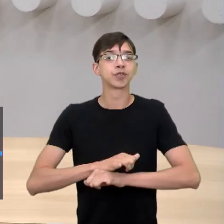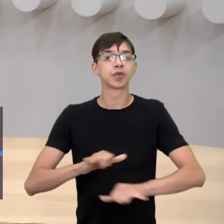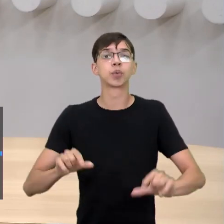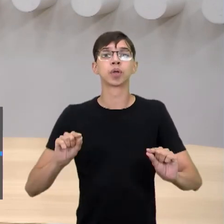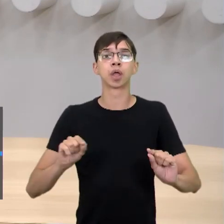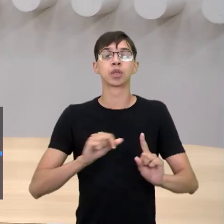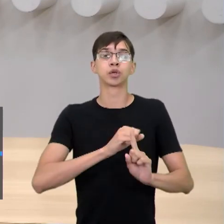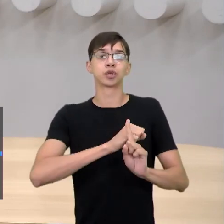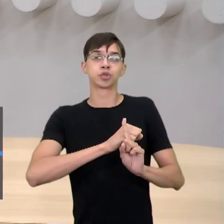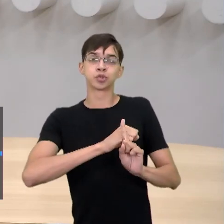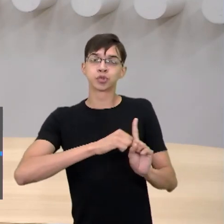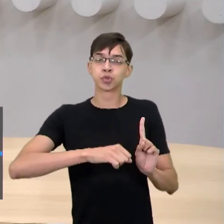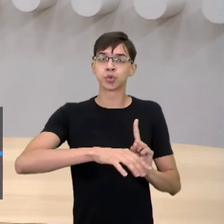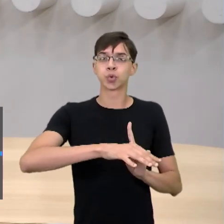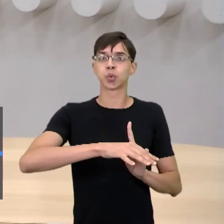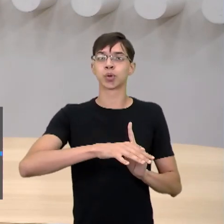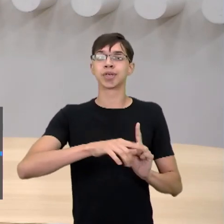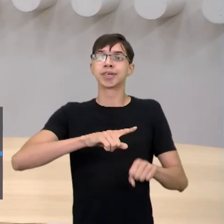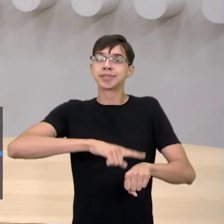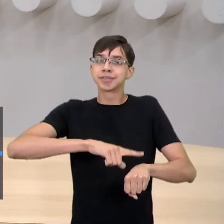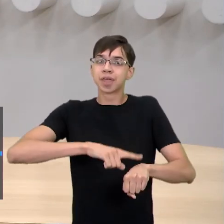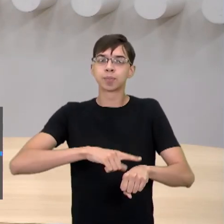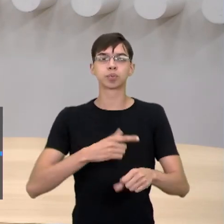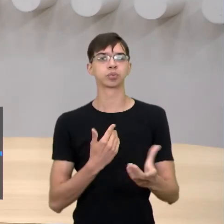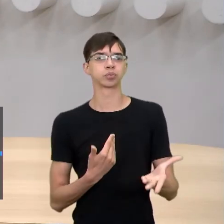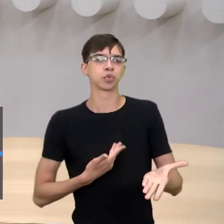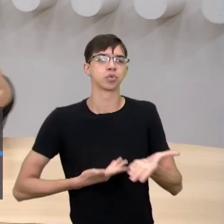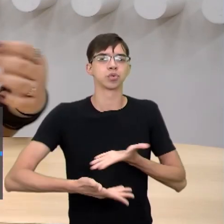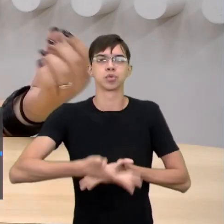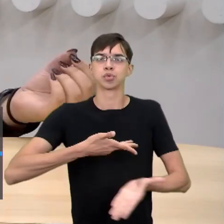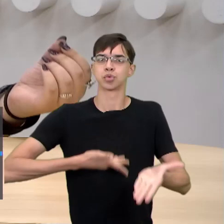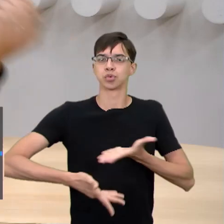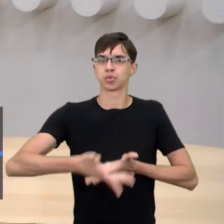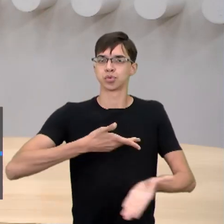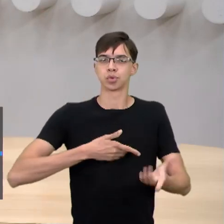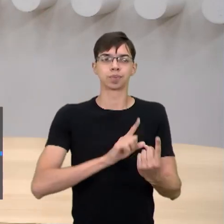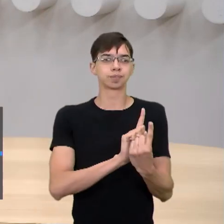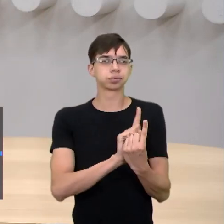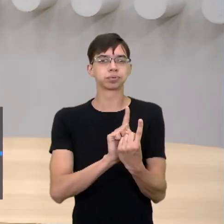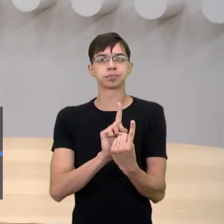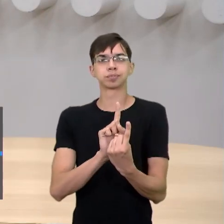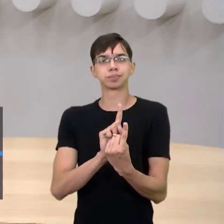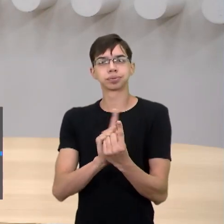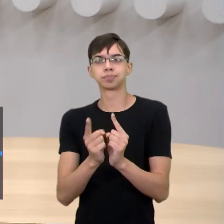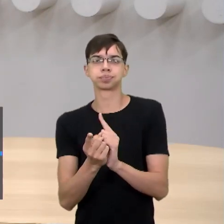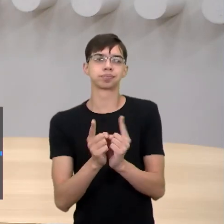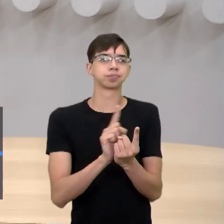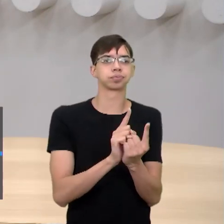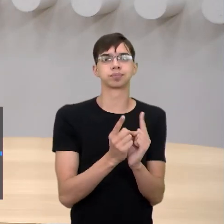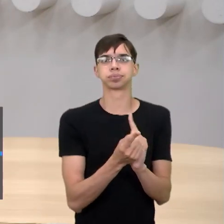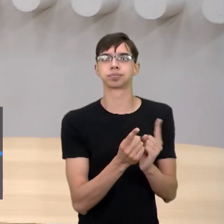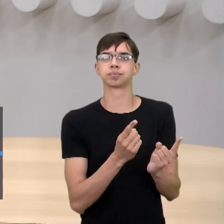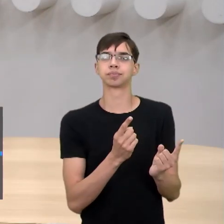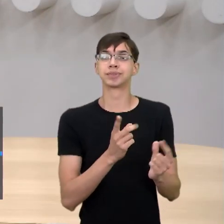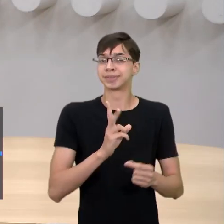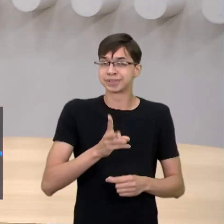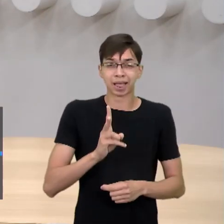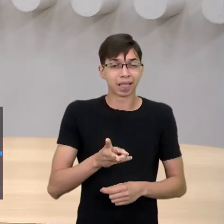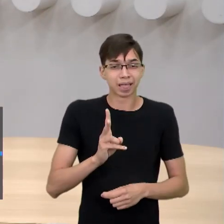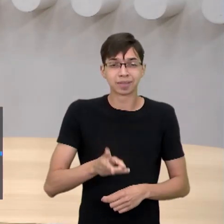é esse momento de aprendizado, de trocas e tal, acontece a nossa vida inteira, do momento que você nasce até o seu último